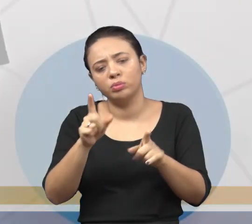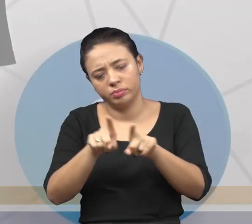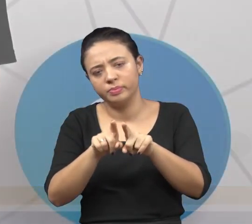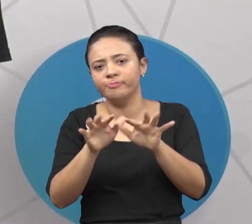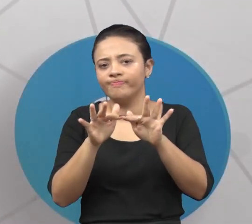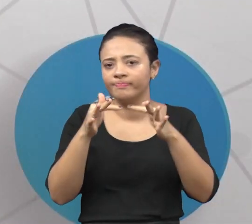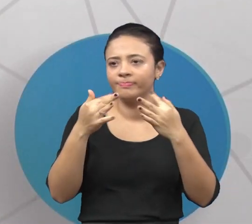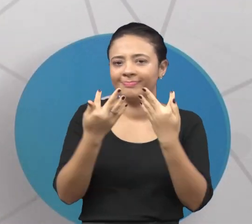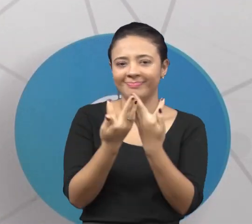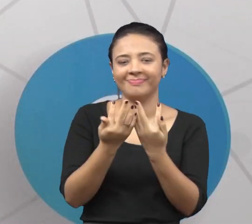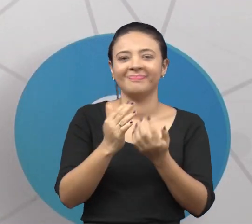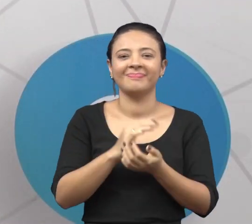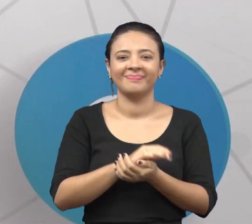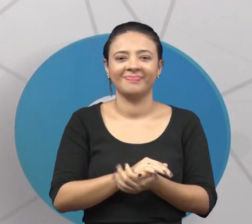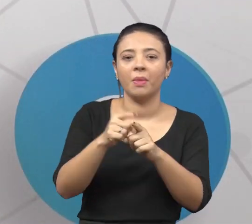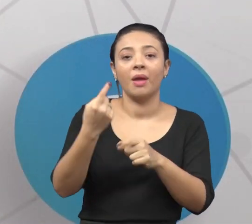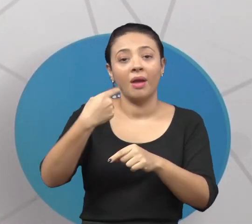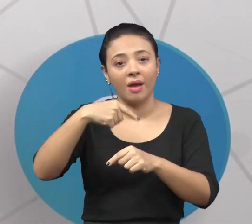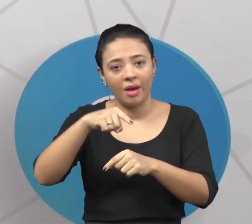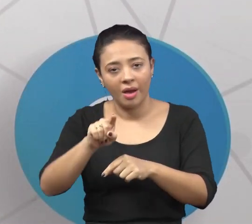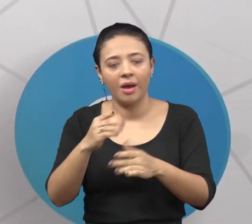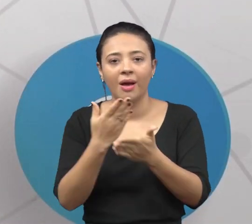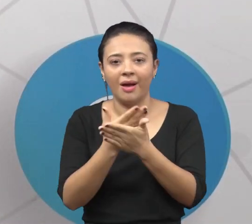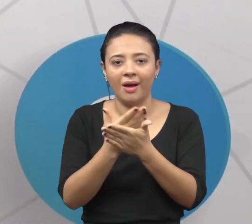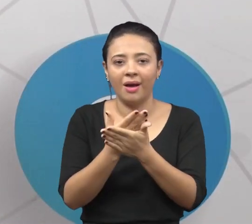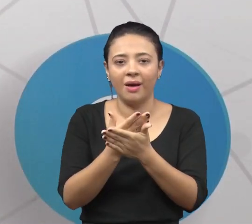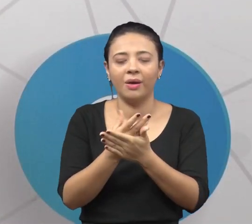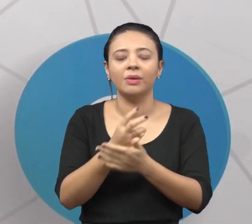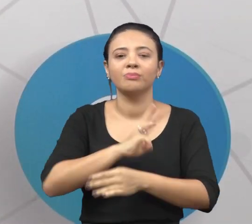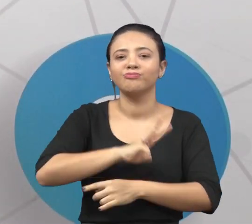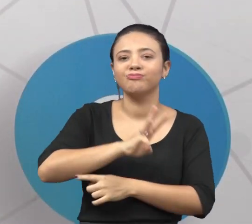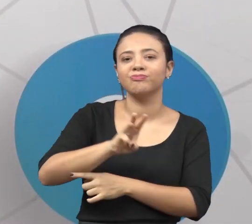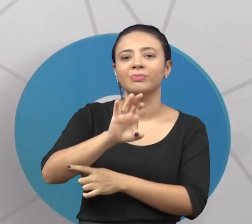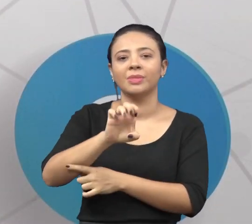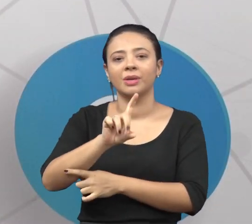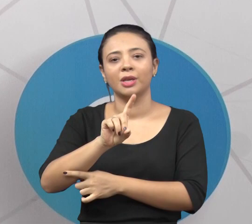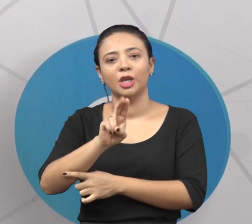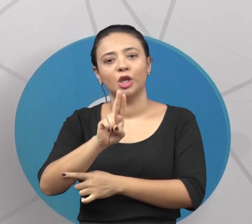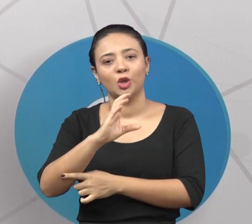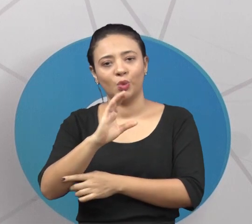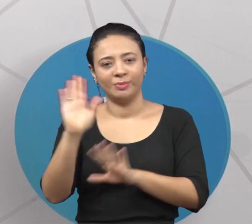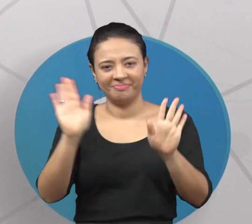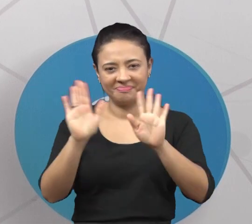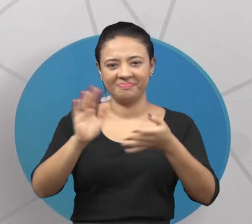Acessem essa aula, tá? Na plataforma Eduque. Até a próxima, pessoal!